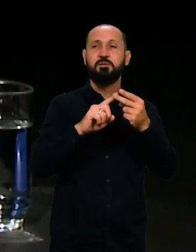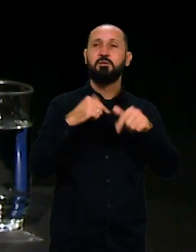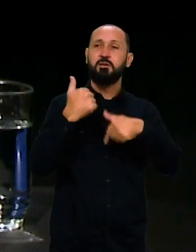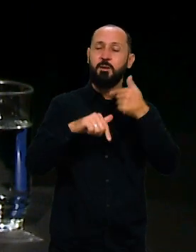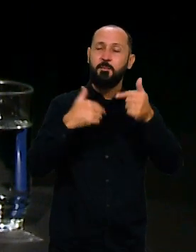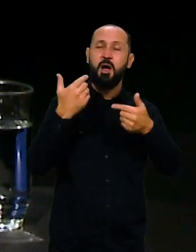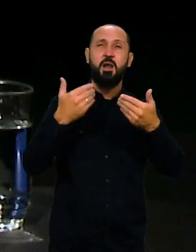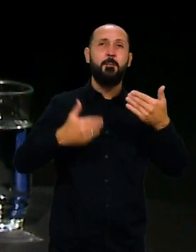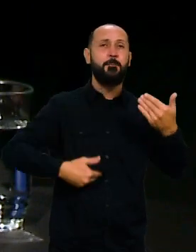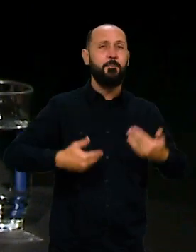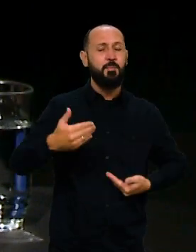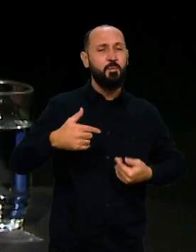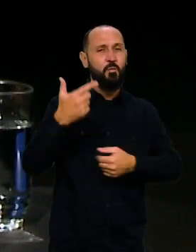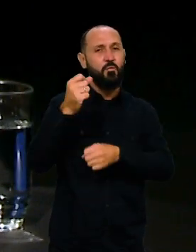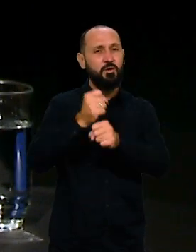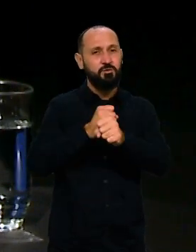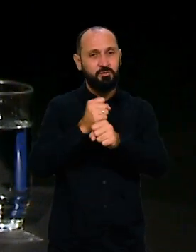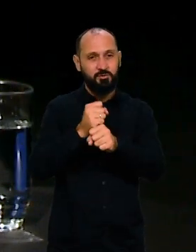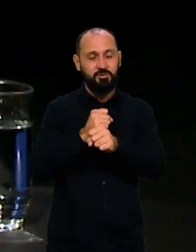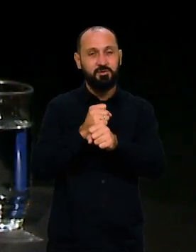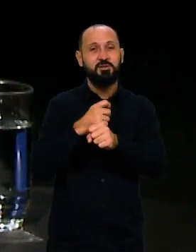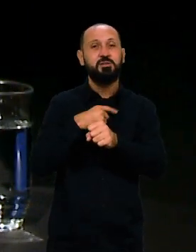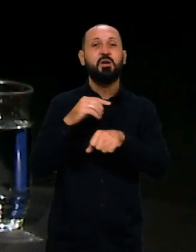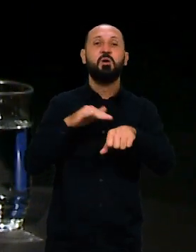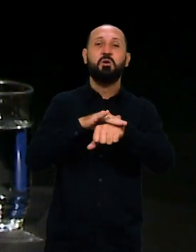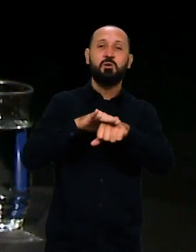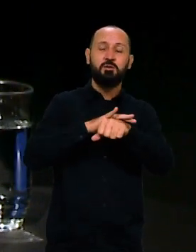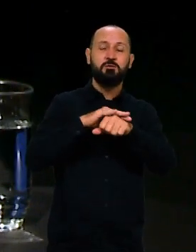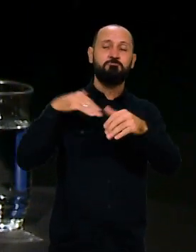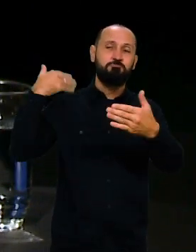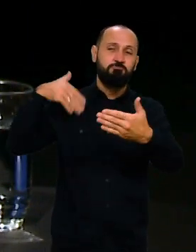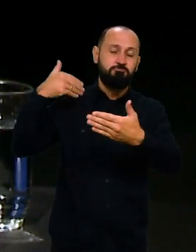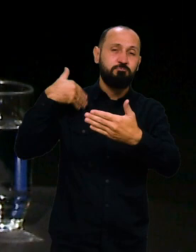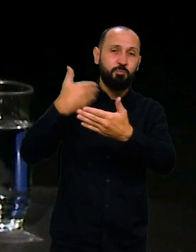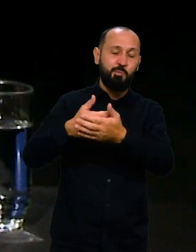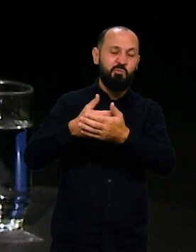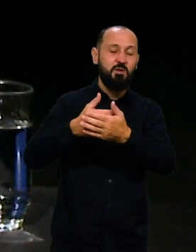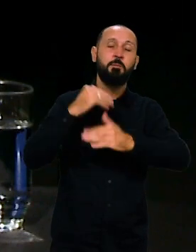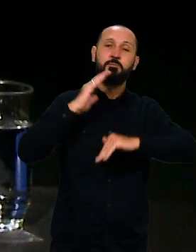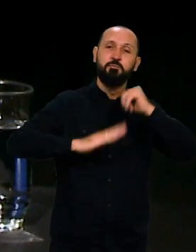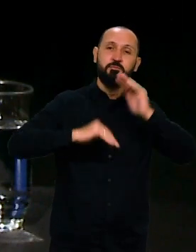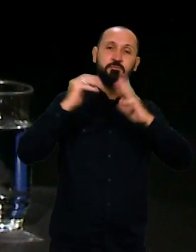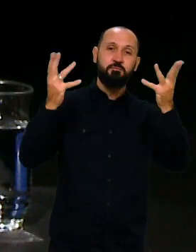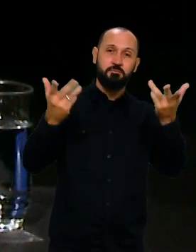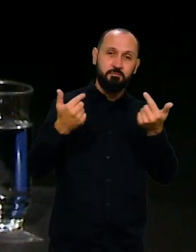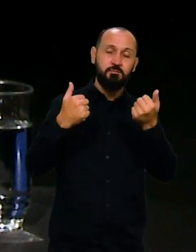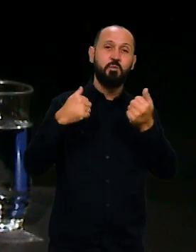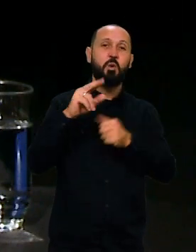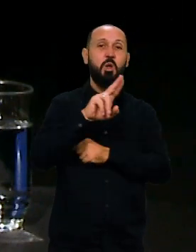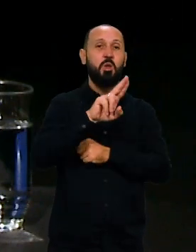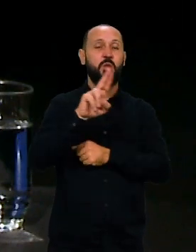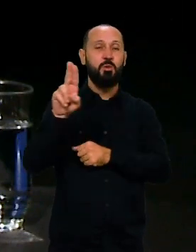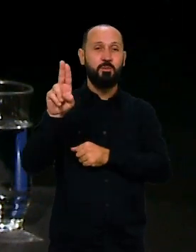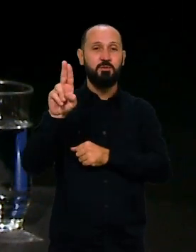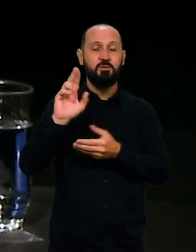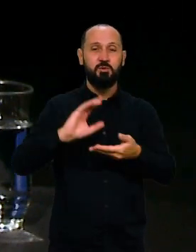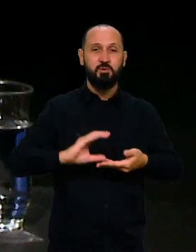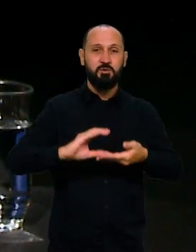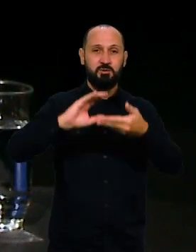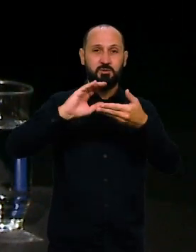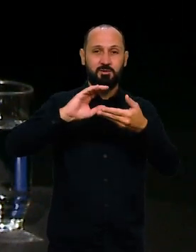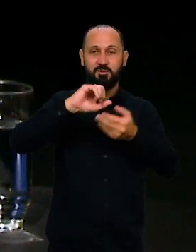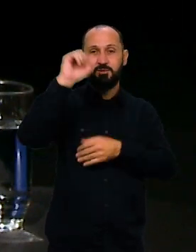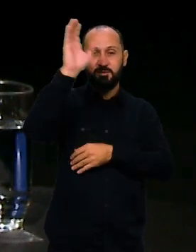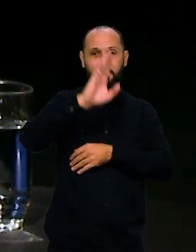universitário, funcionário público há 20 anos. Então, a gente está falando de uma trajetória profissional de excelência, inclusive com